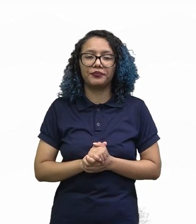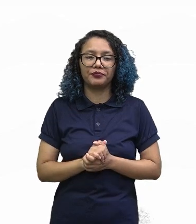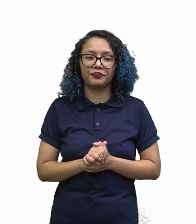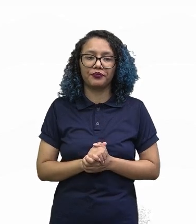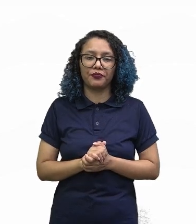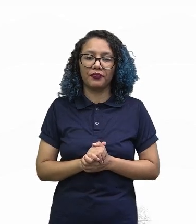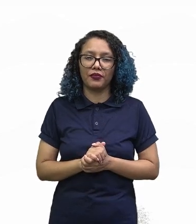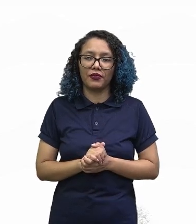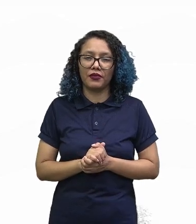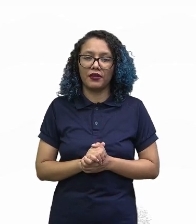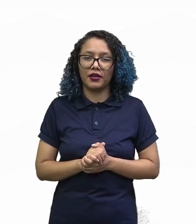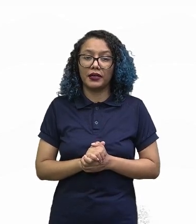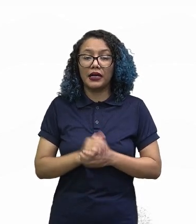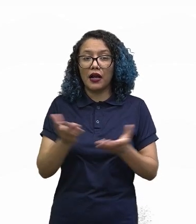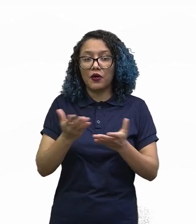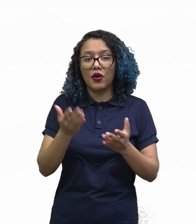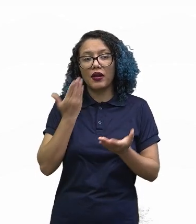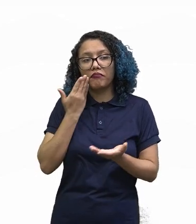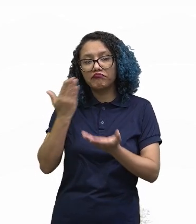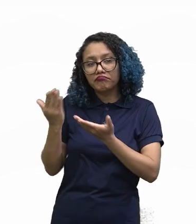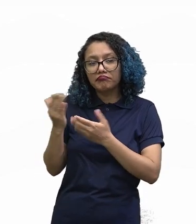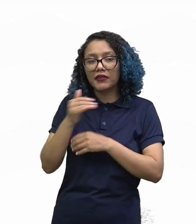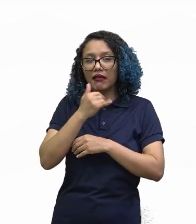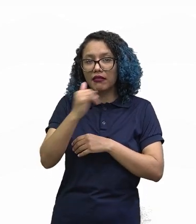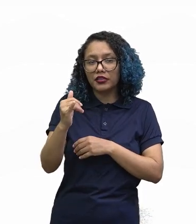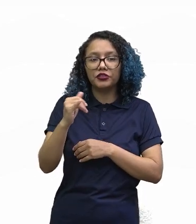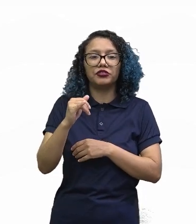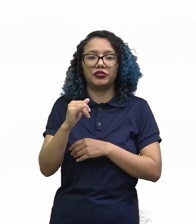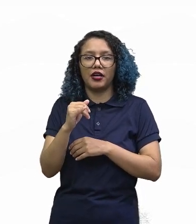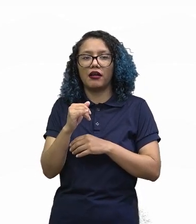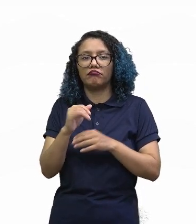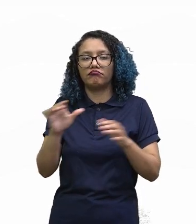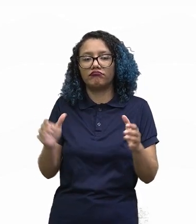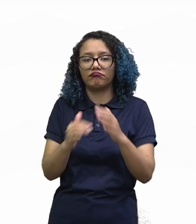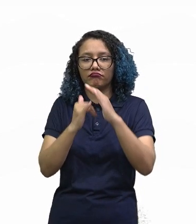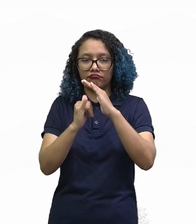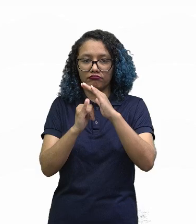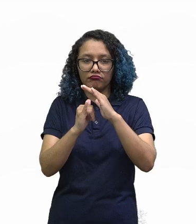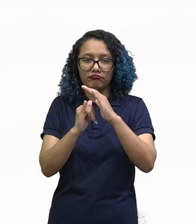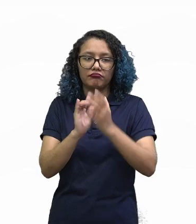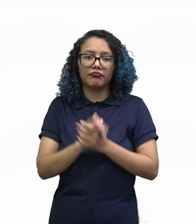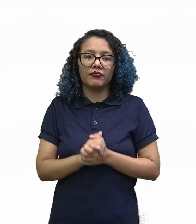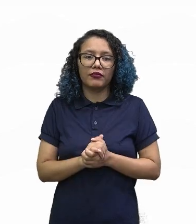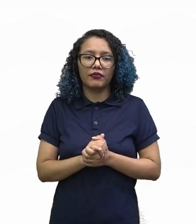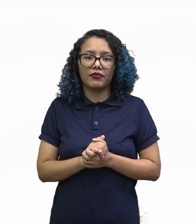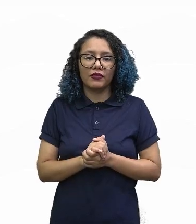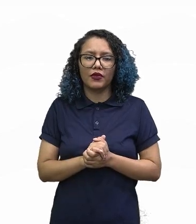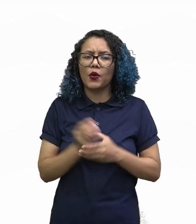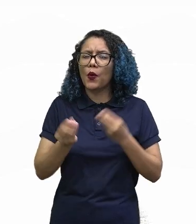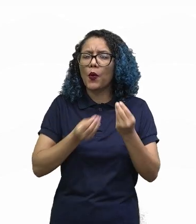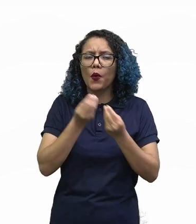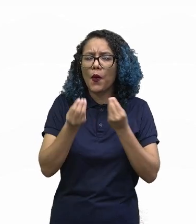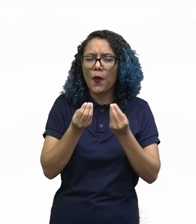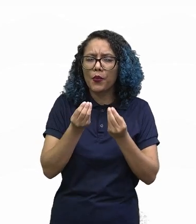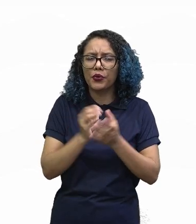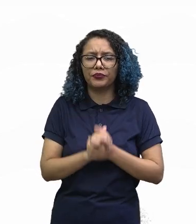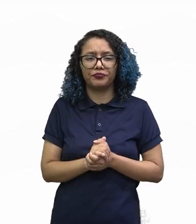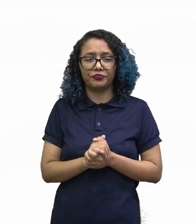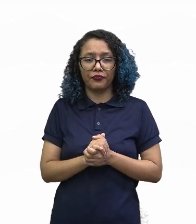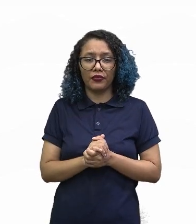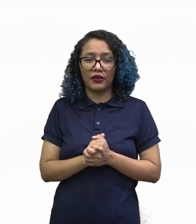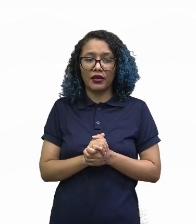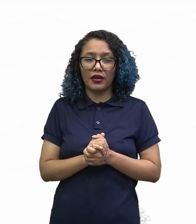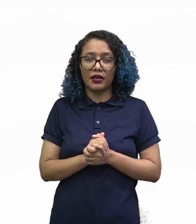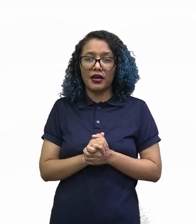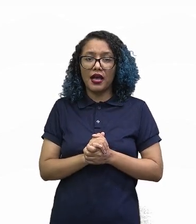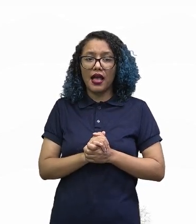a energia nuclear. A energia nuclear é a energia resultante das reações que acontecem